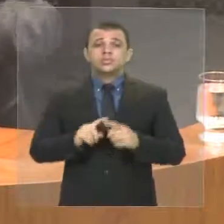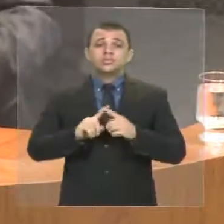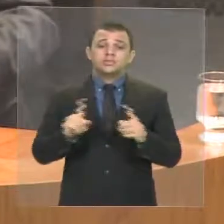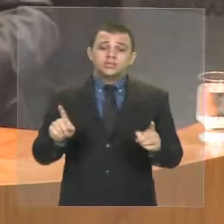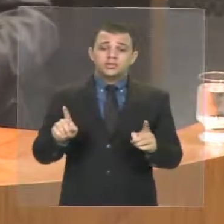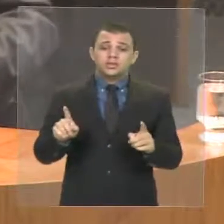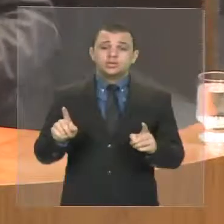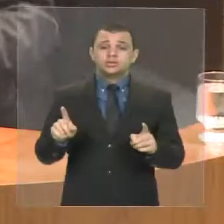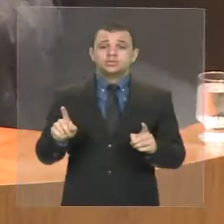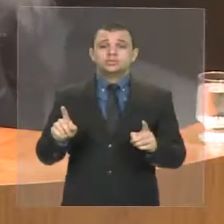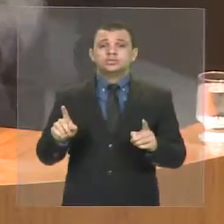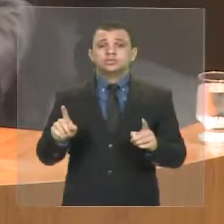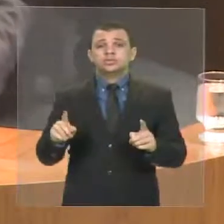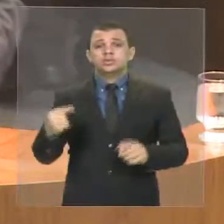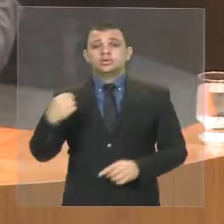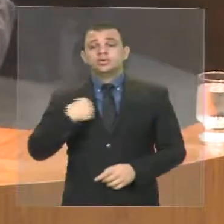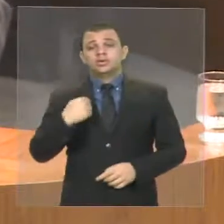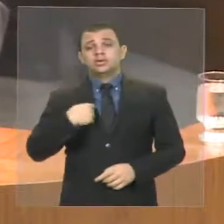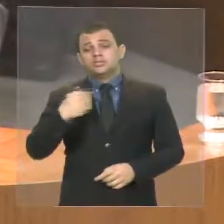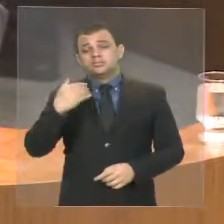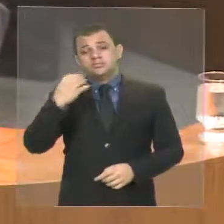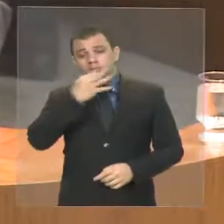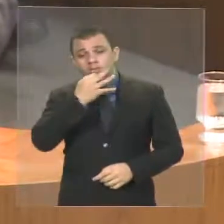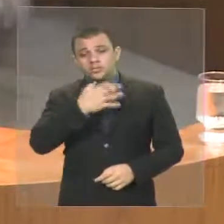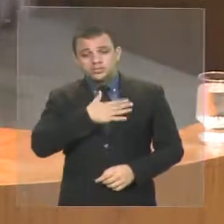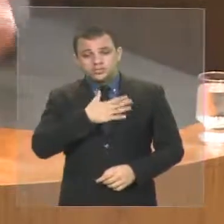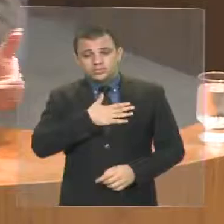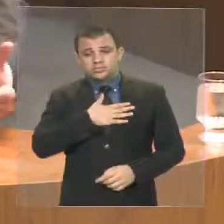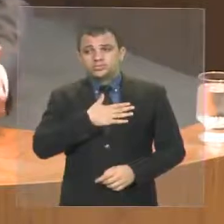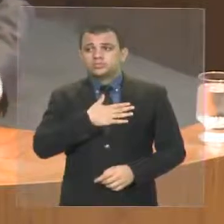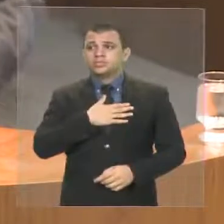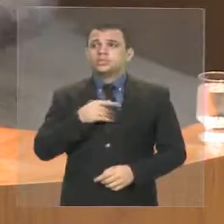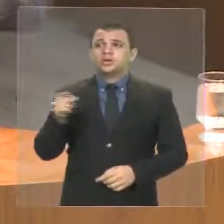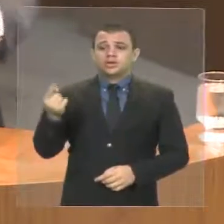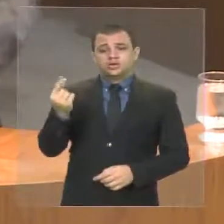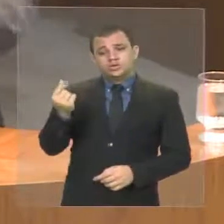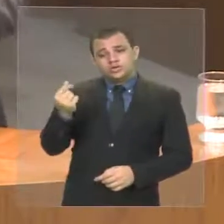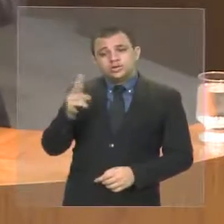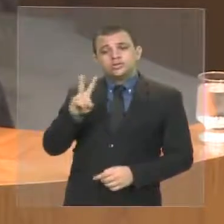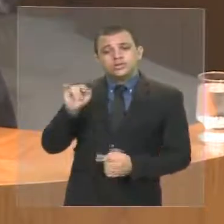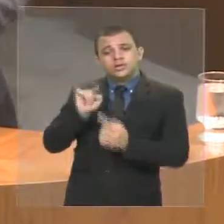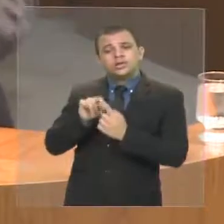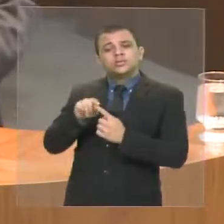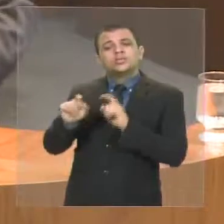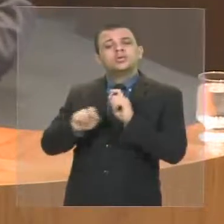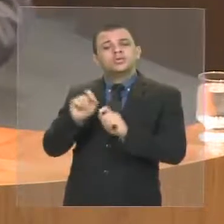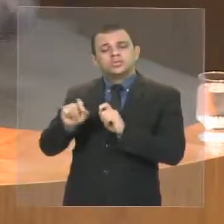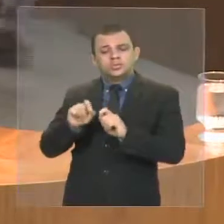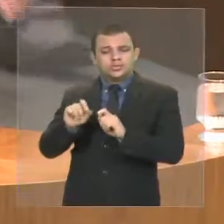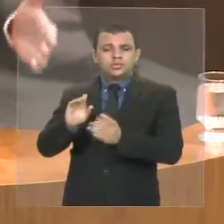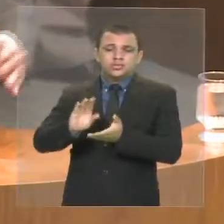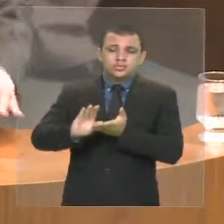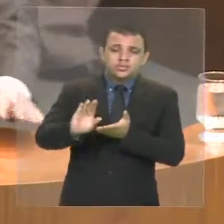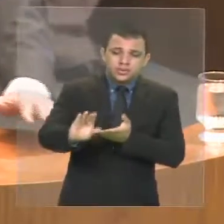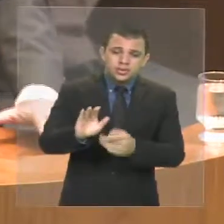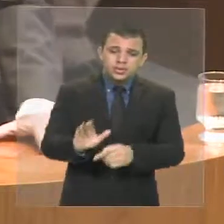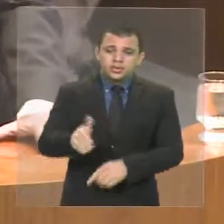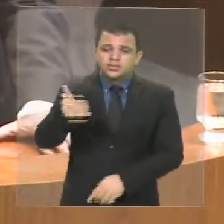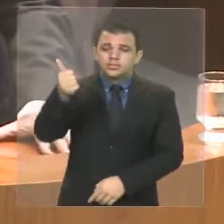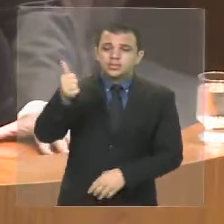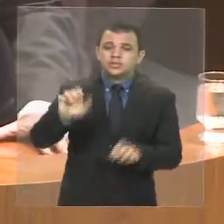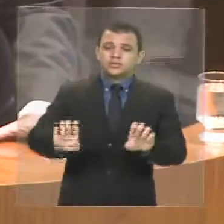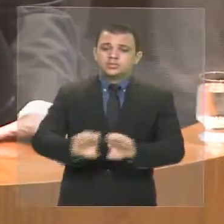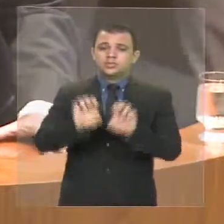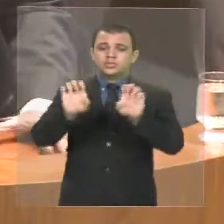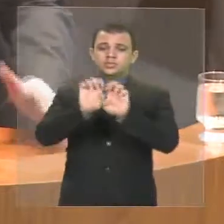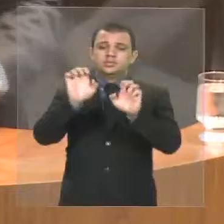eu entendo que esses recursos irão ser aplicados para melhorar, no caso desse empréstimo, a infraestrutura da